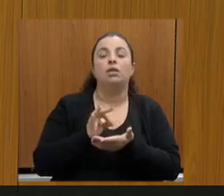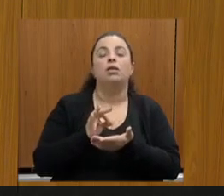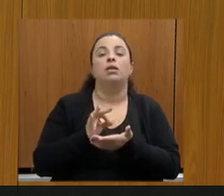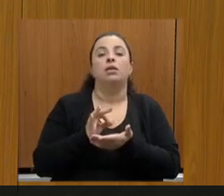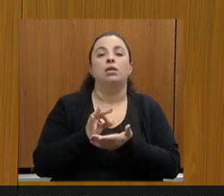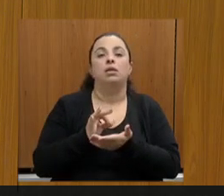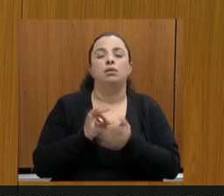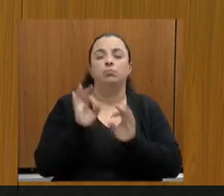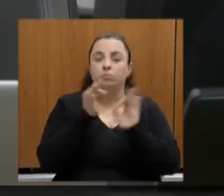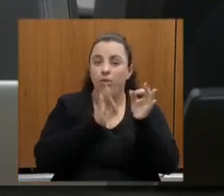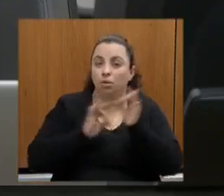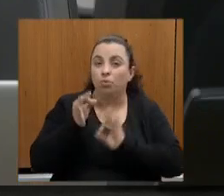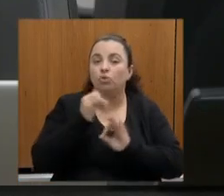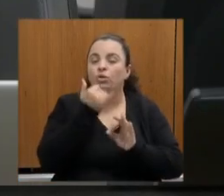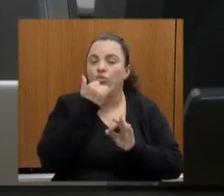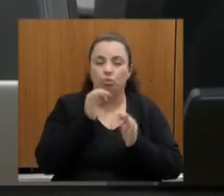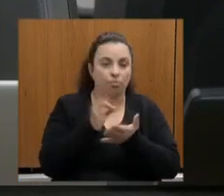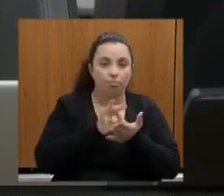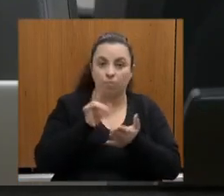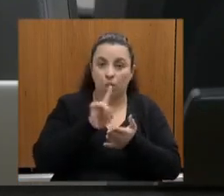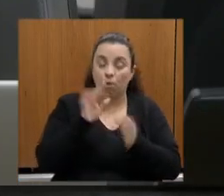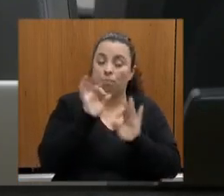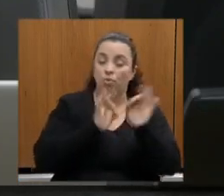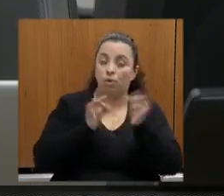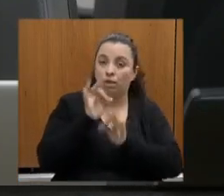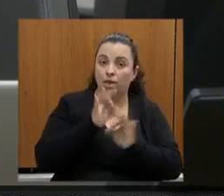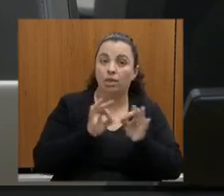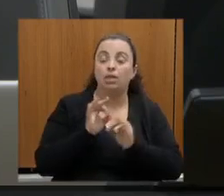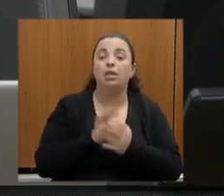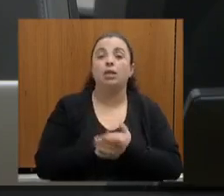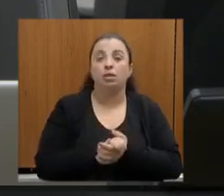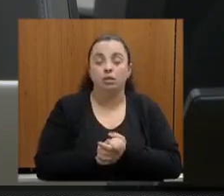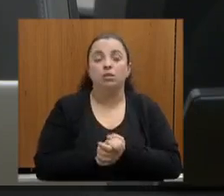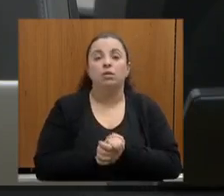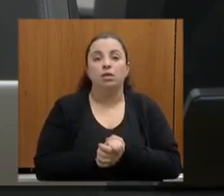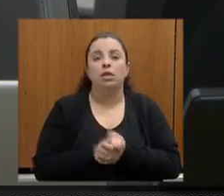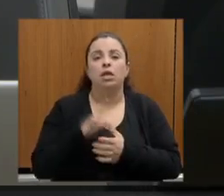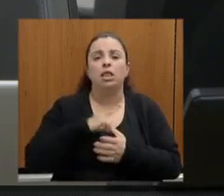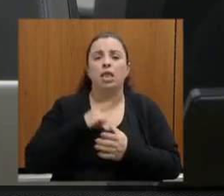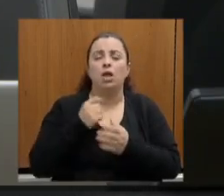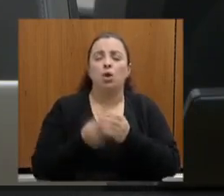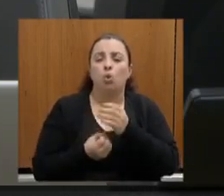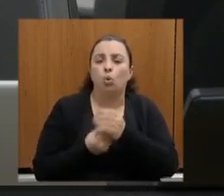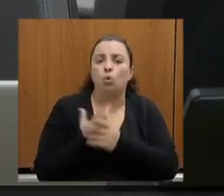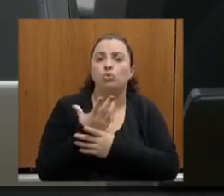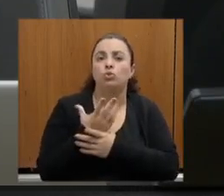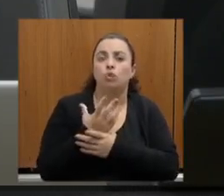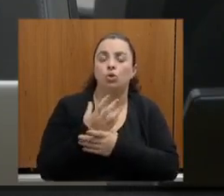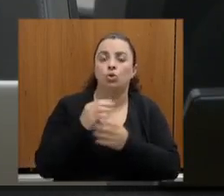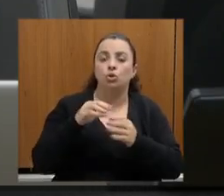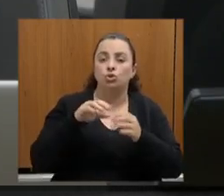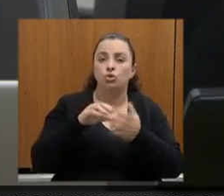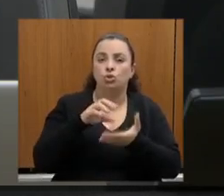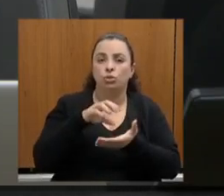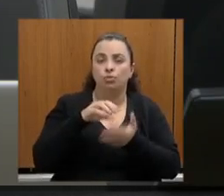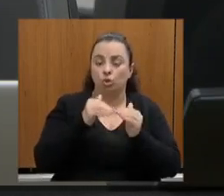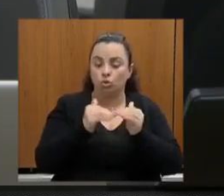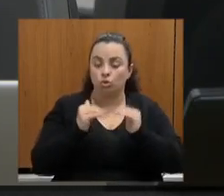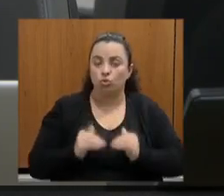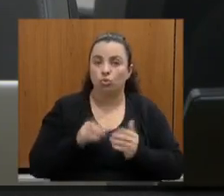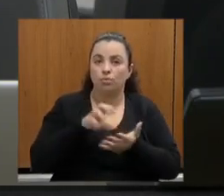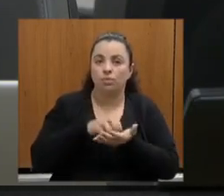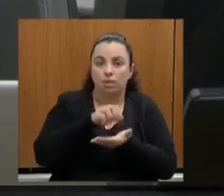investimento da Cemig contemplando a construção de subir substações a expansão da distribuição